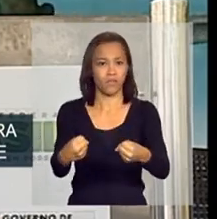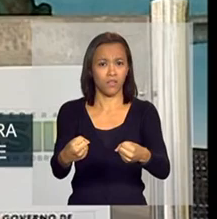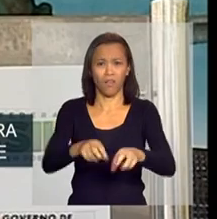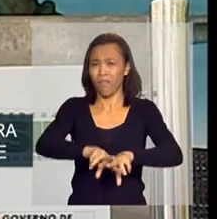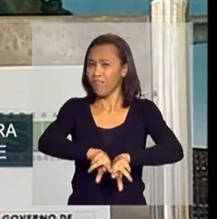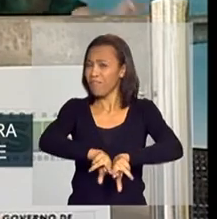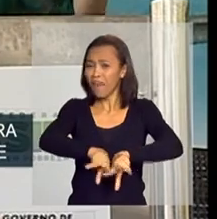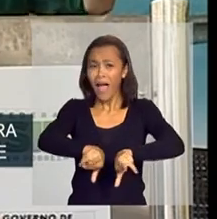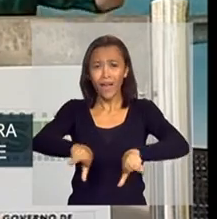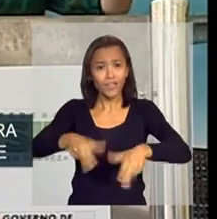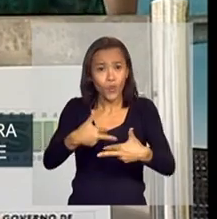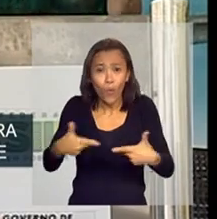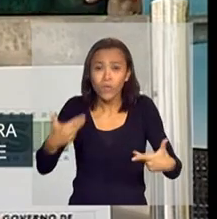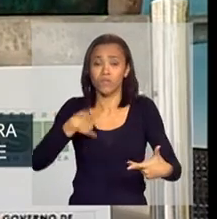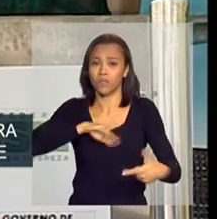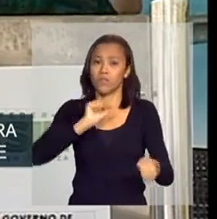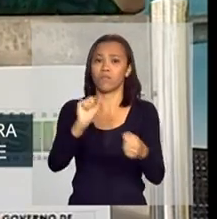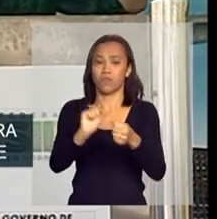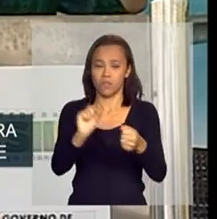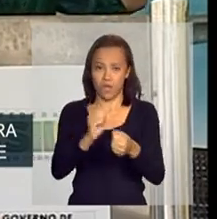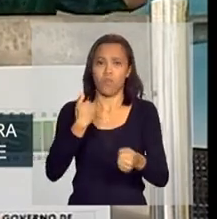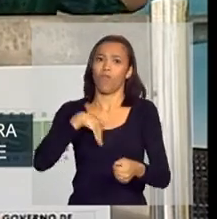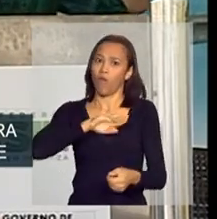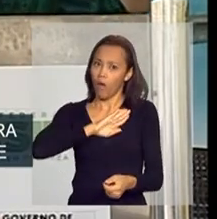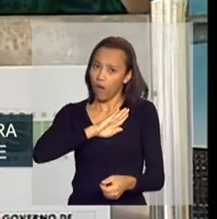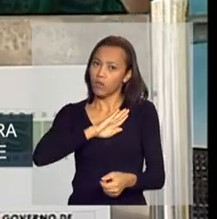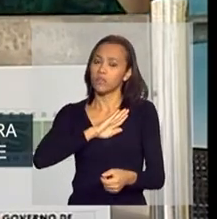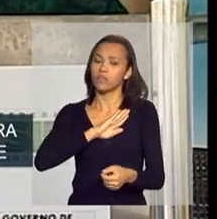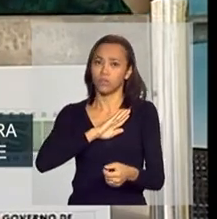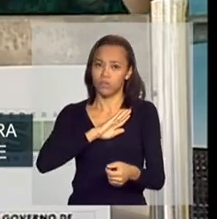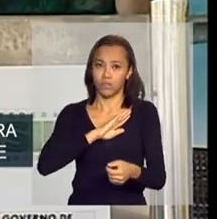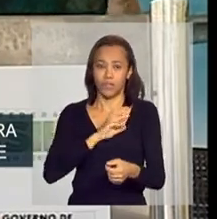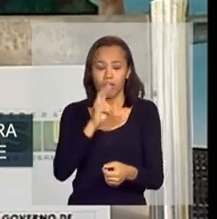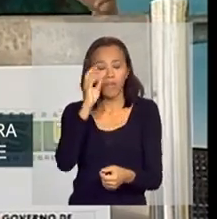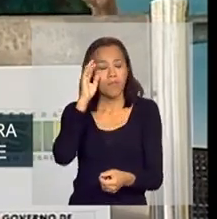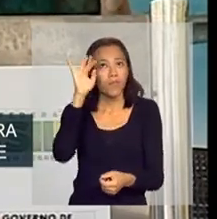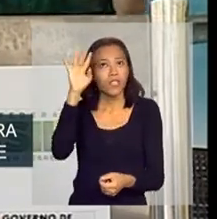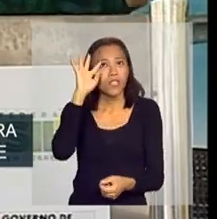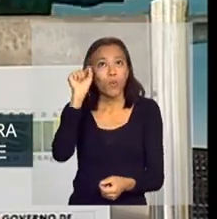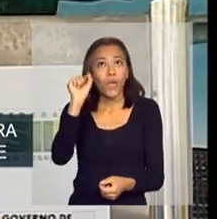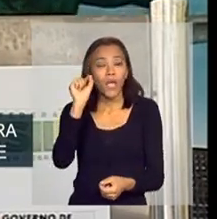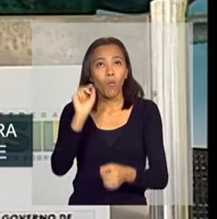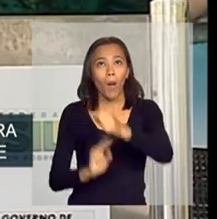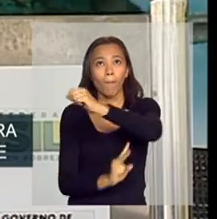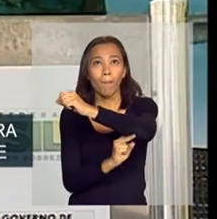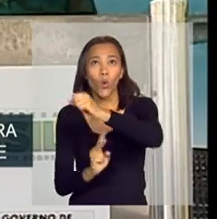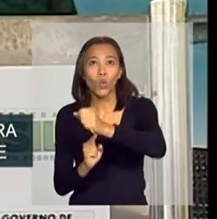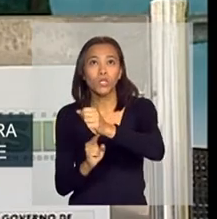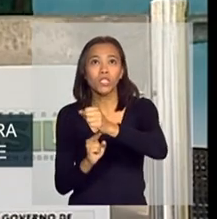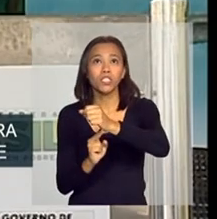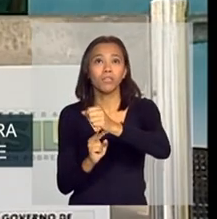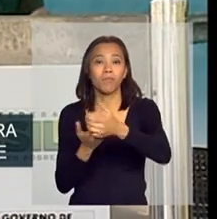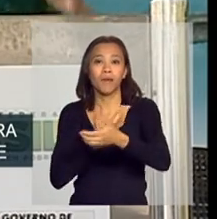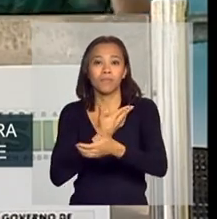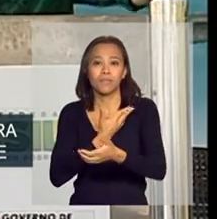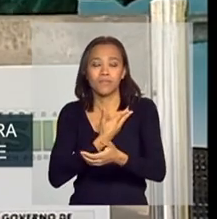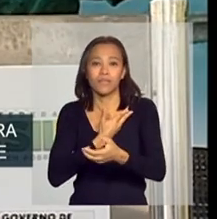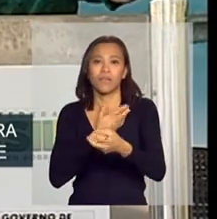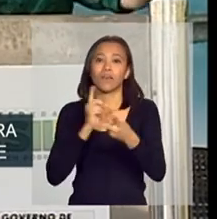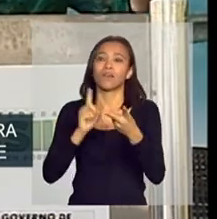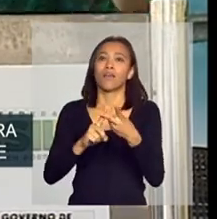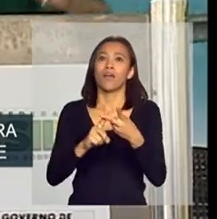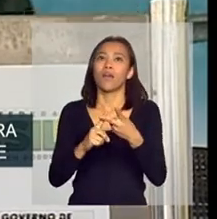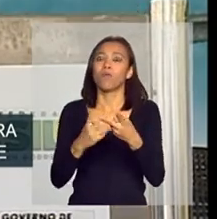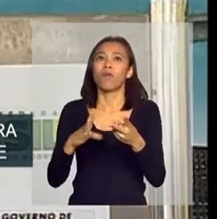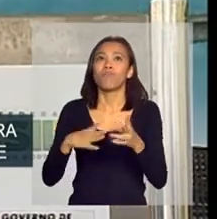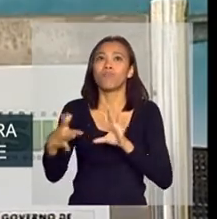que nós fazemos, nós criamos a imagem, é uma ponte. É uma ponte para amizade, é uma ponte para